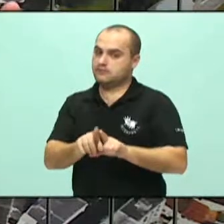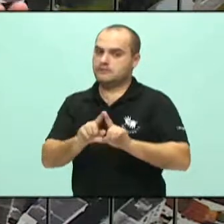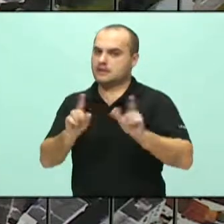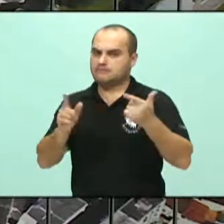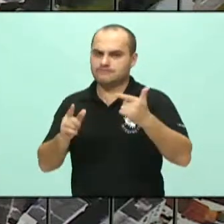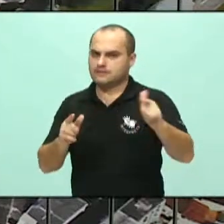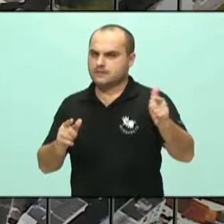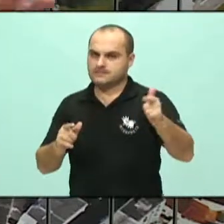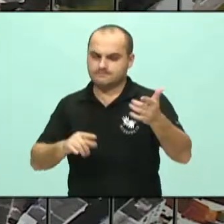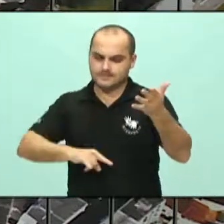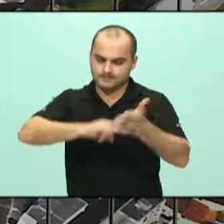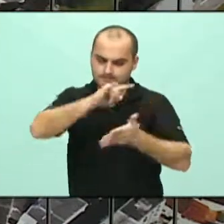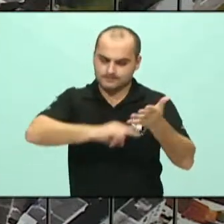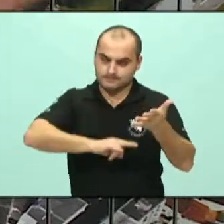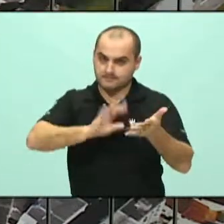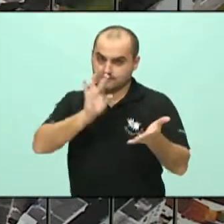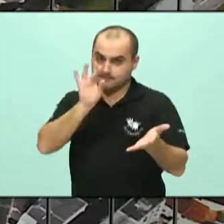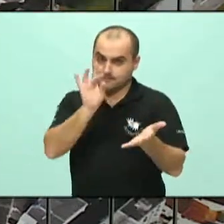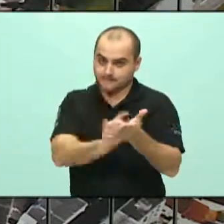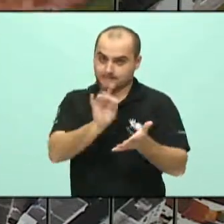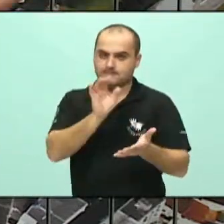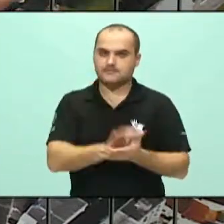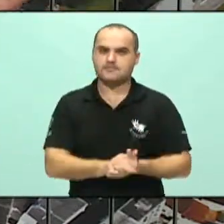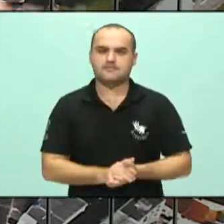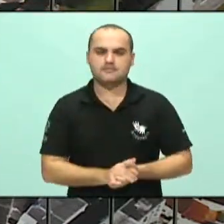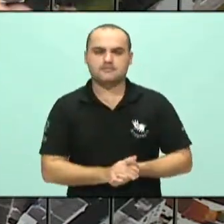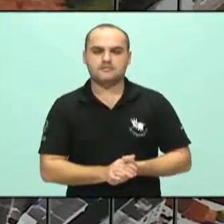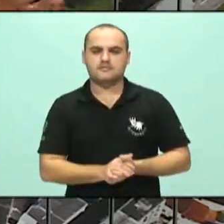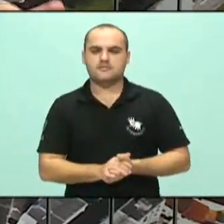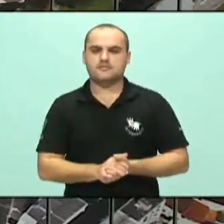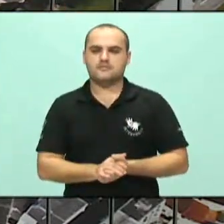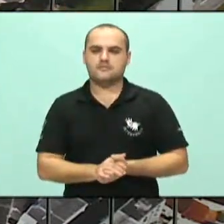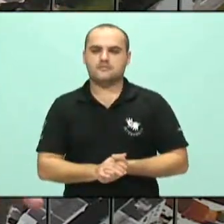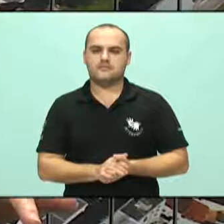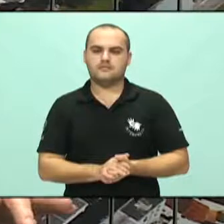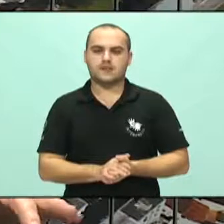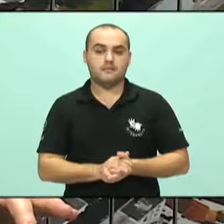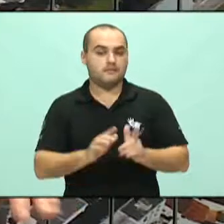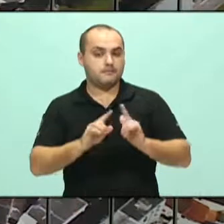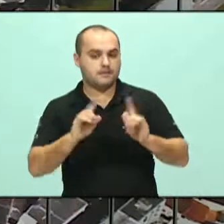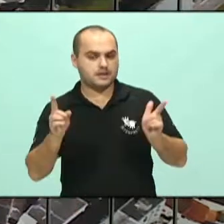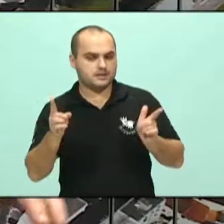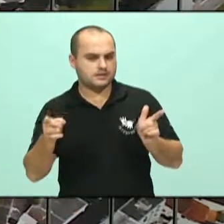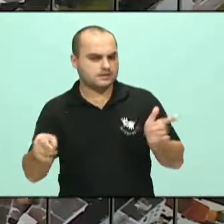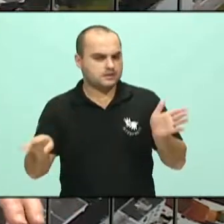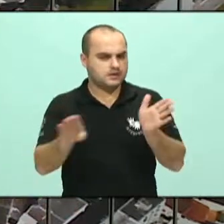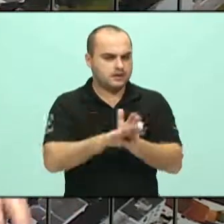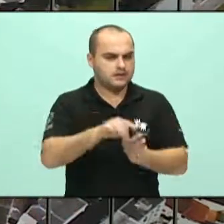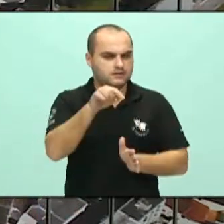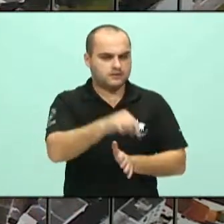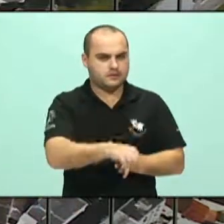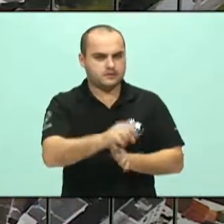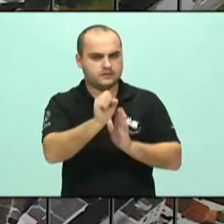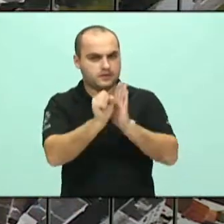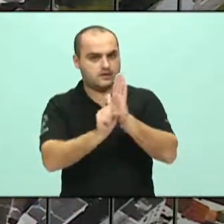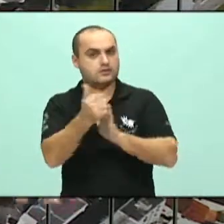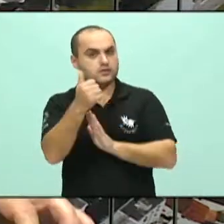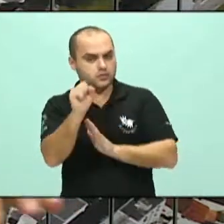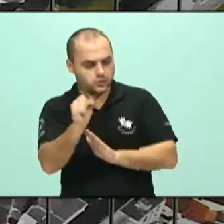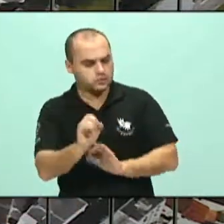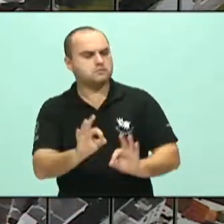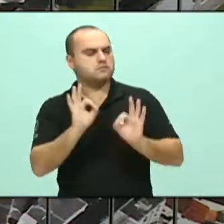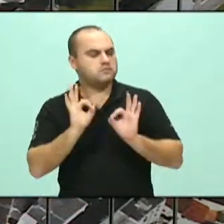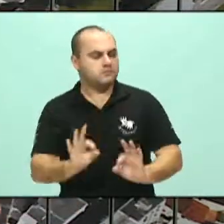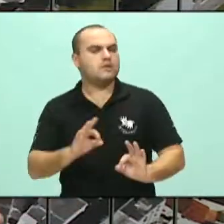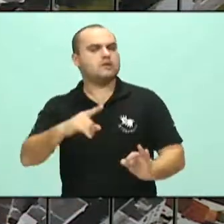tem documentação certa. Agora, com os que vieram para cá no século XVIII, com certeza, porque nós